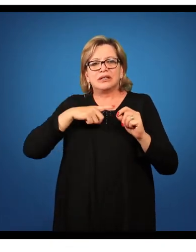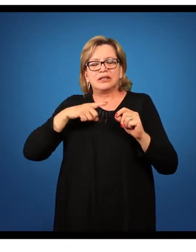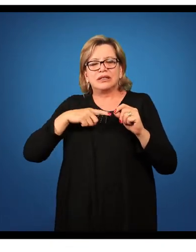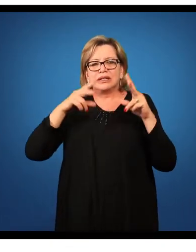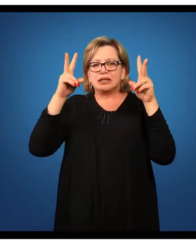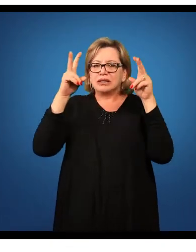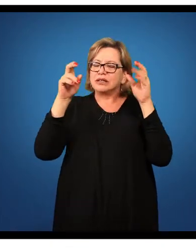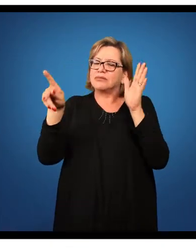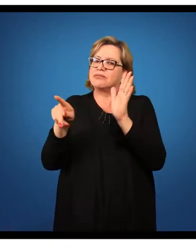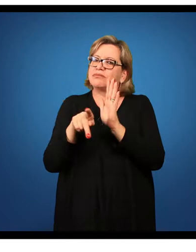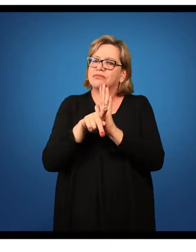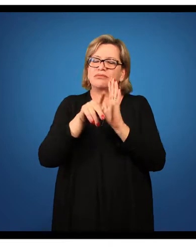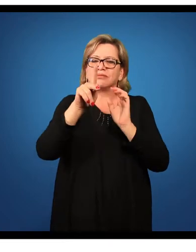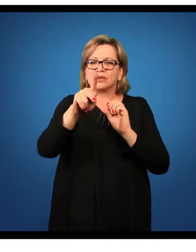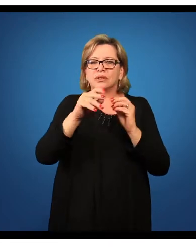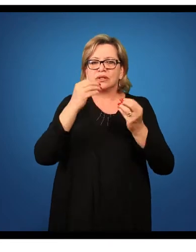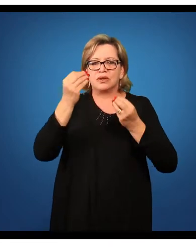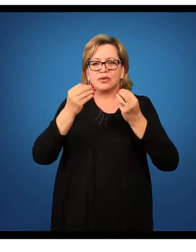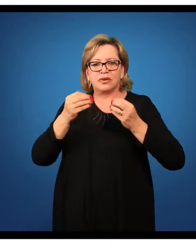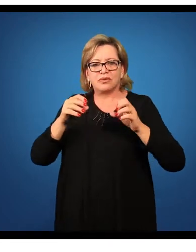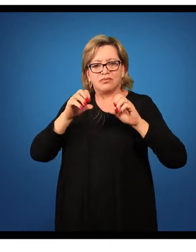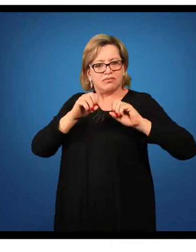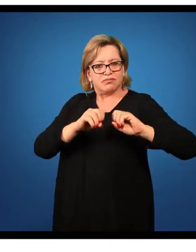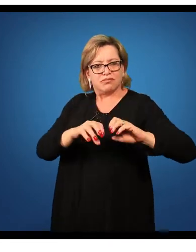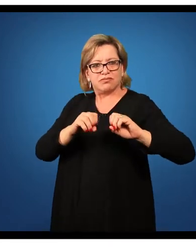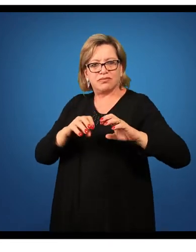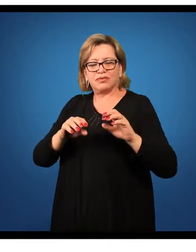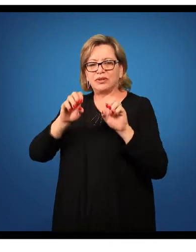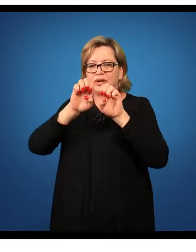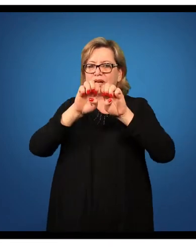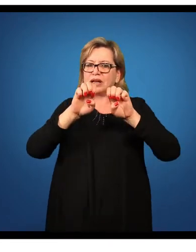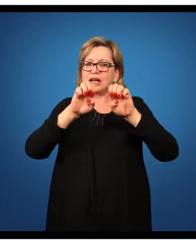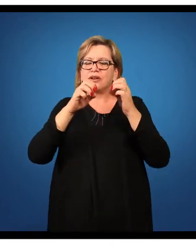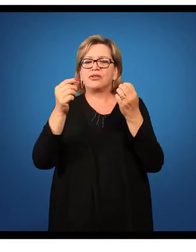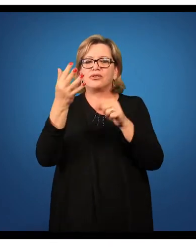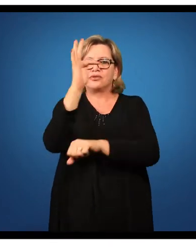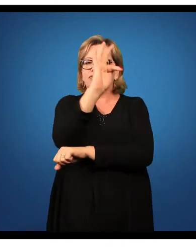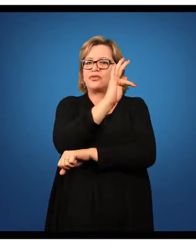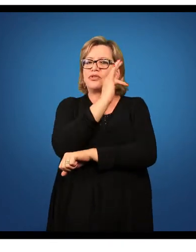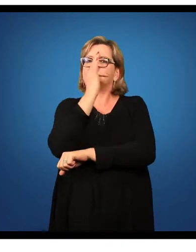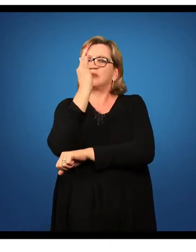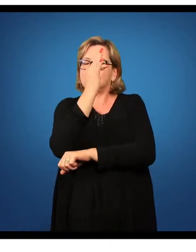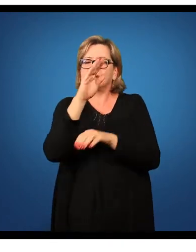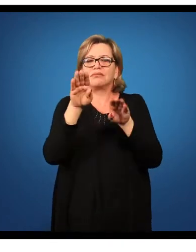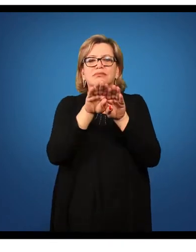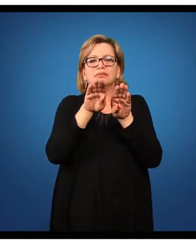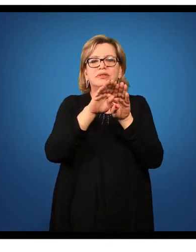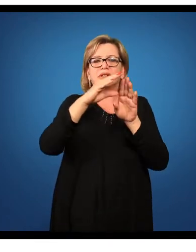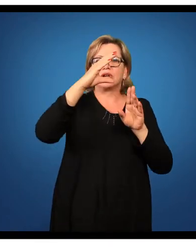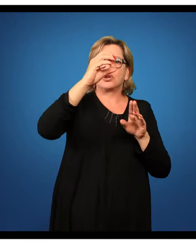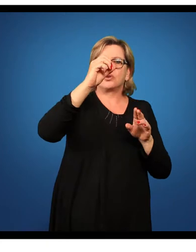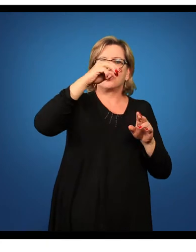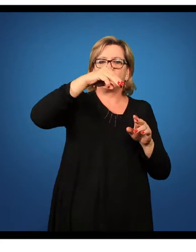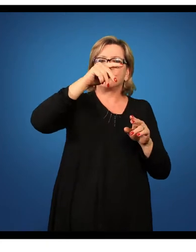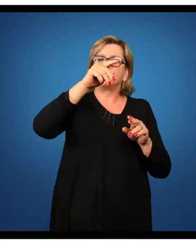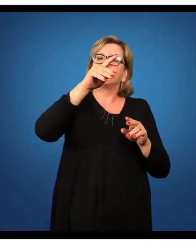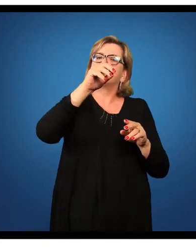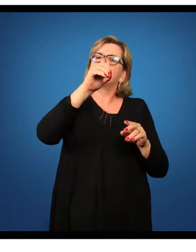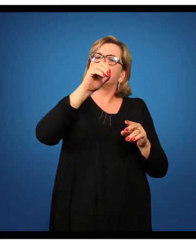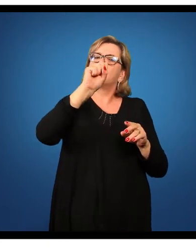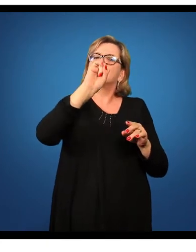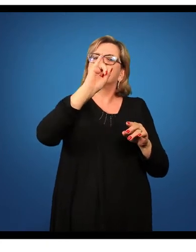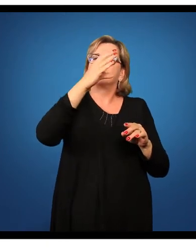conteúdos próprios ou seja olharemos com os elementos formais composição e movimentos e períodos